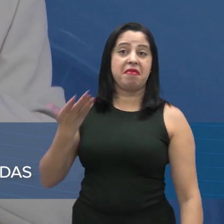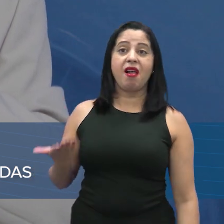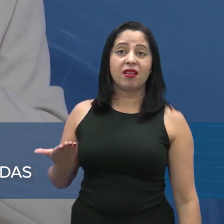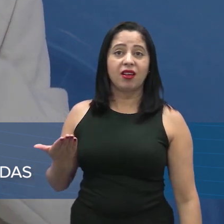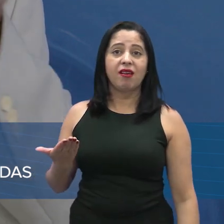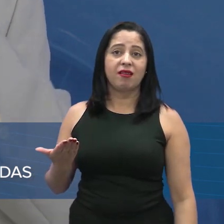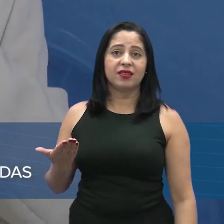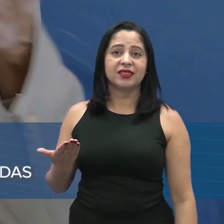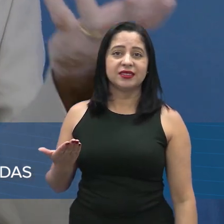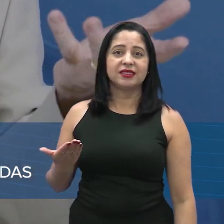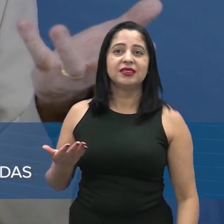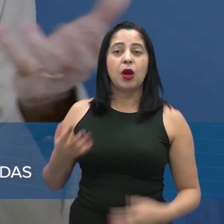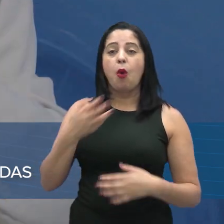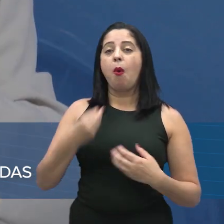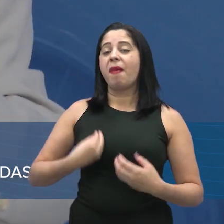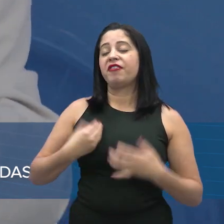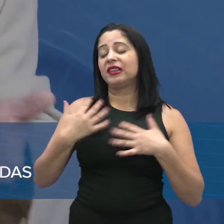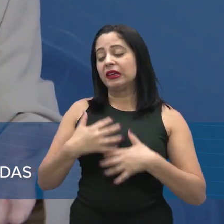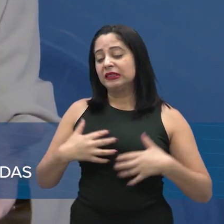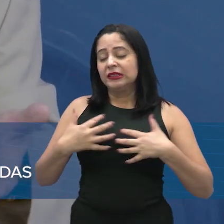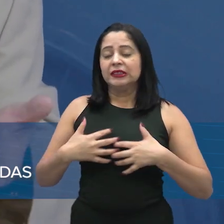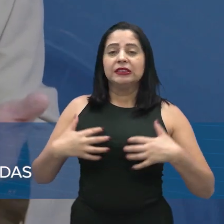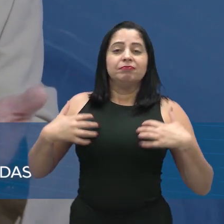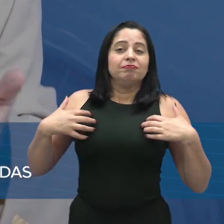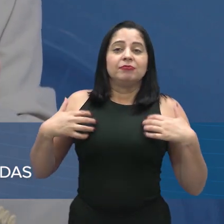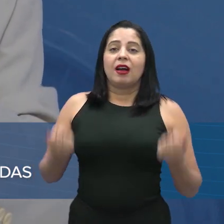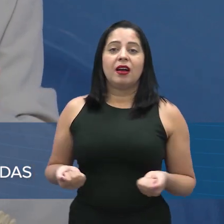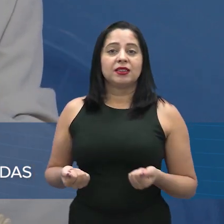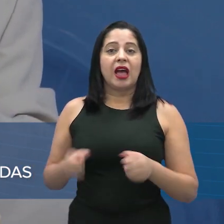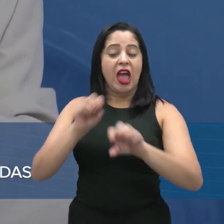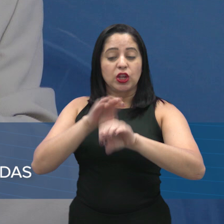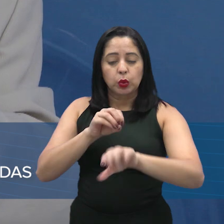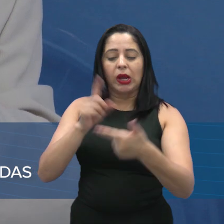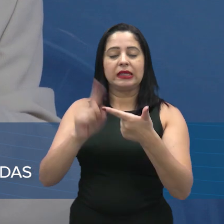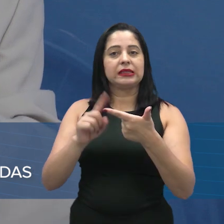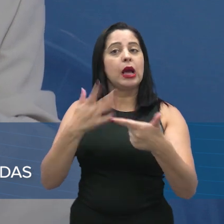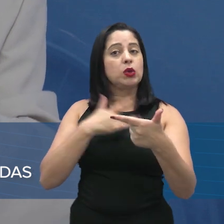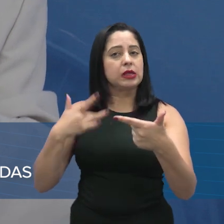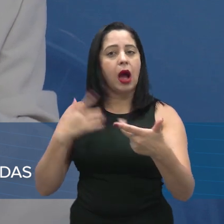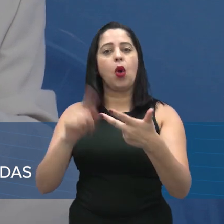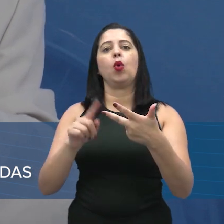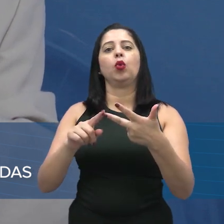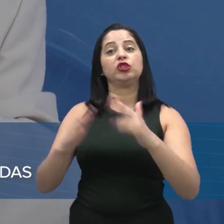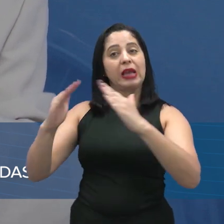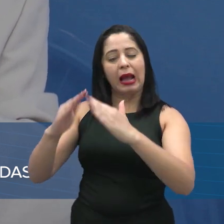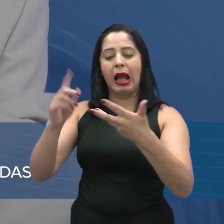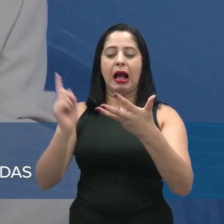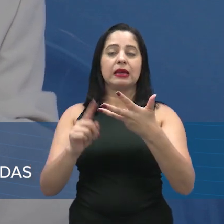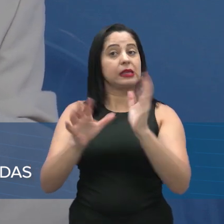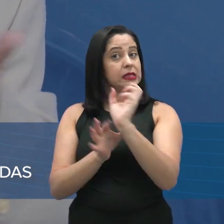Uma qualidade de vida satisfatória, onde eu possa incluir, então, educação, saúde,